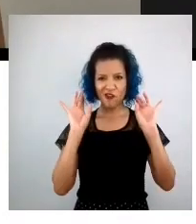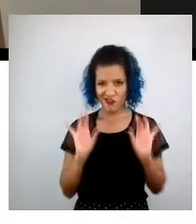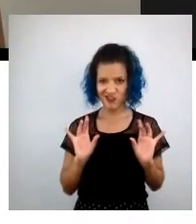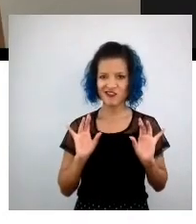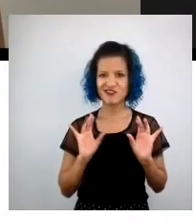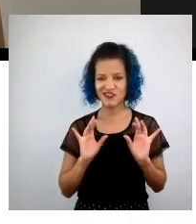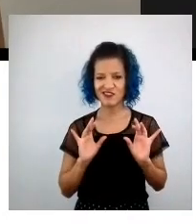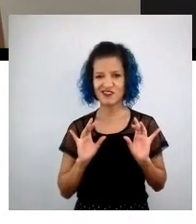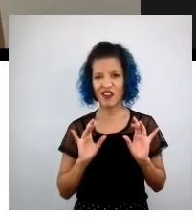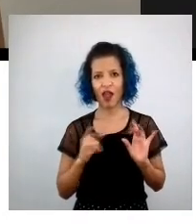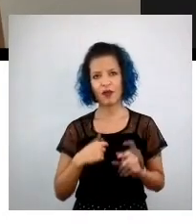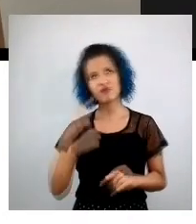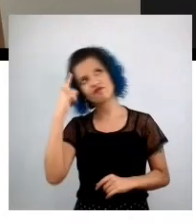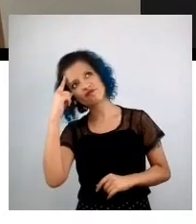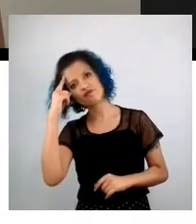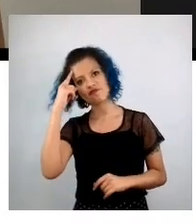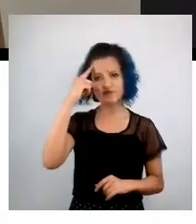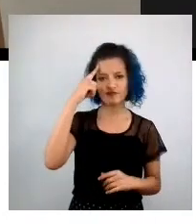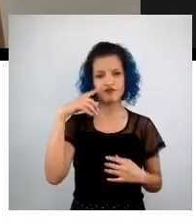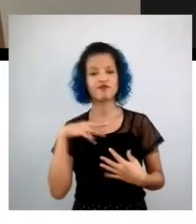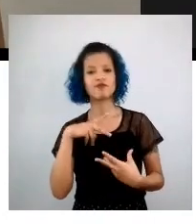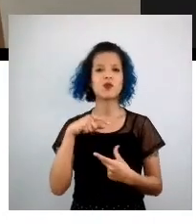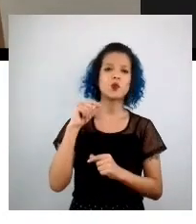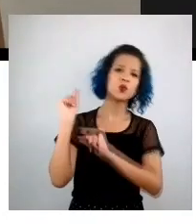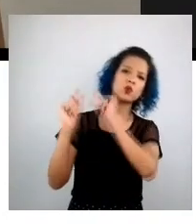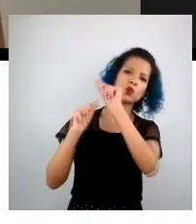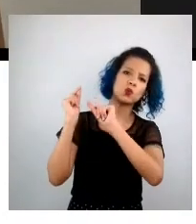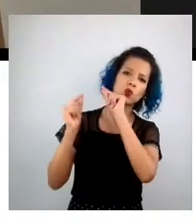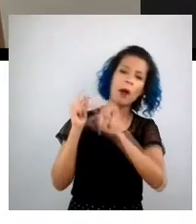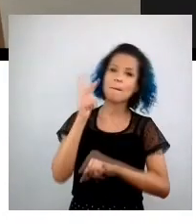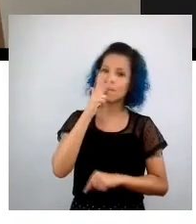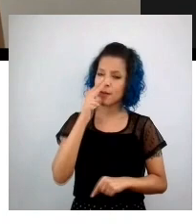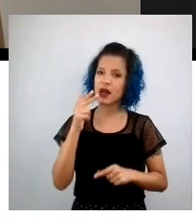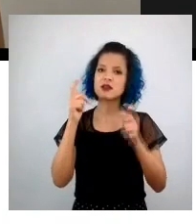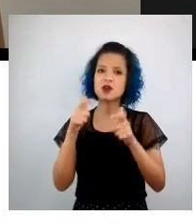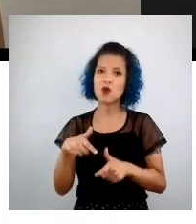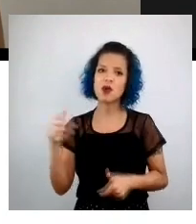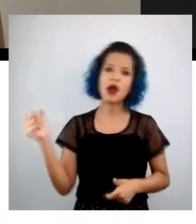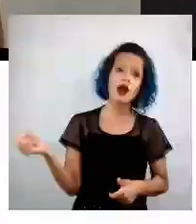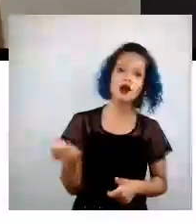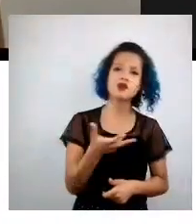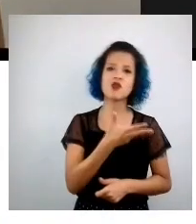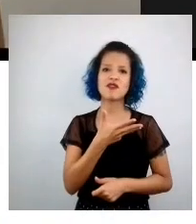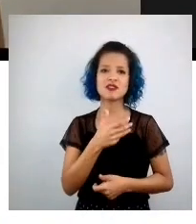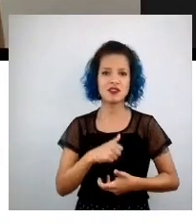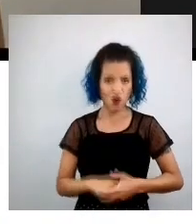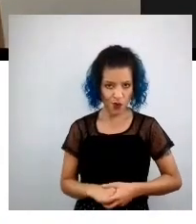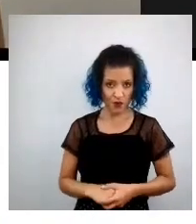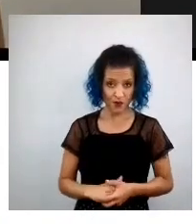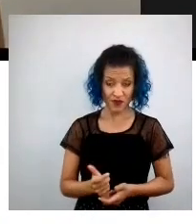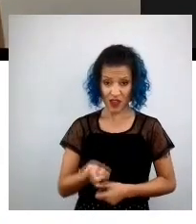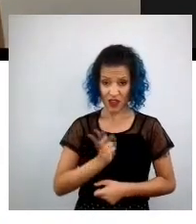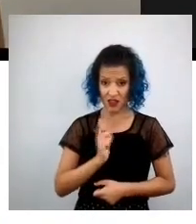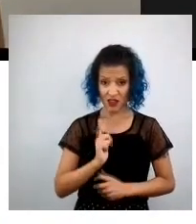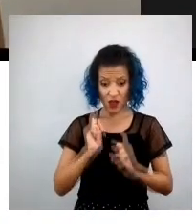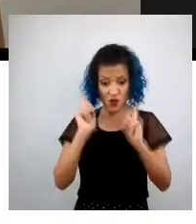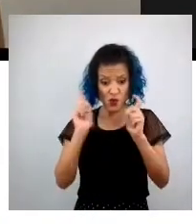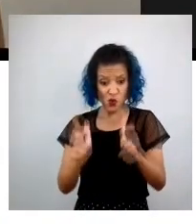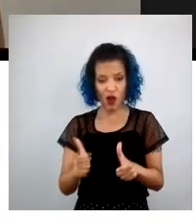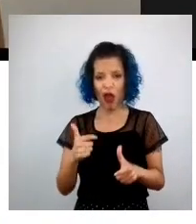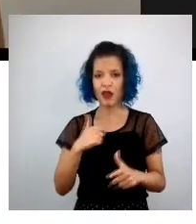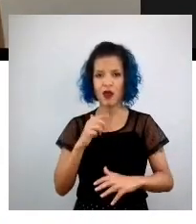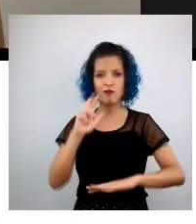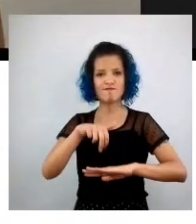o mundo, provavelmente, para mim, é um lugar de inovação, é onde eu tenho lugares que eu não estava identificando